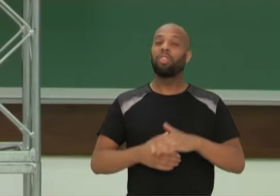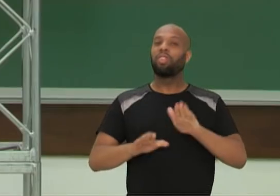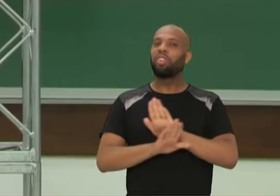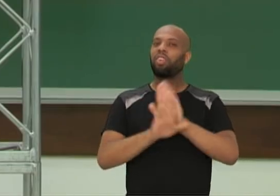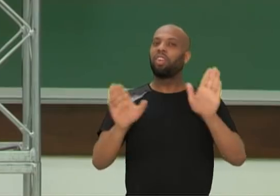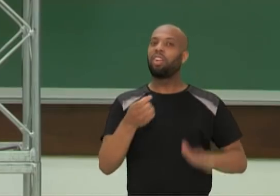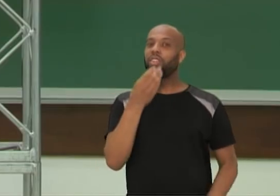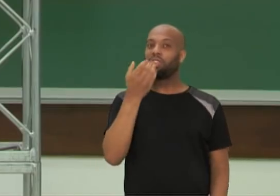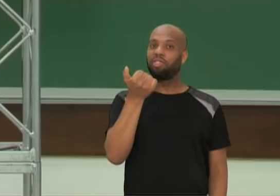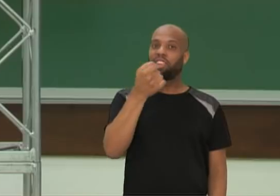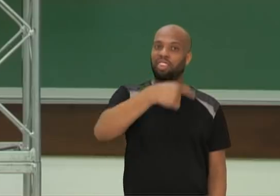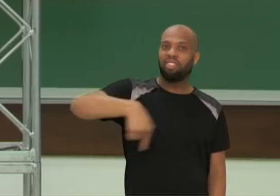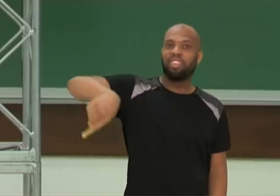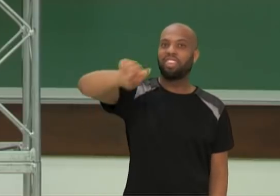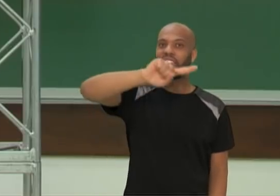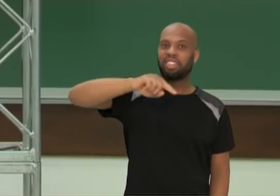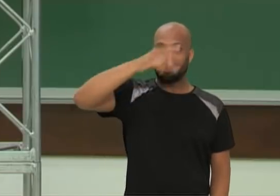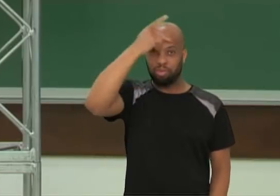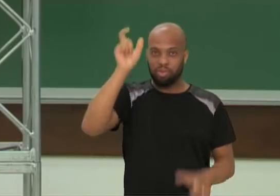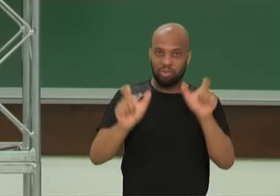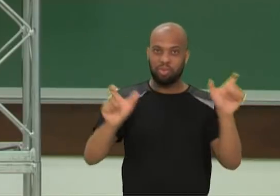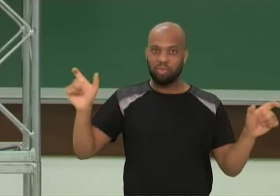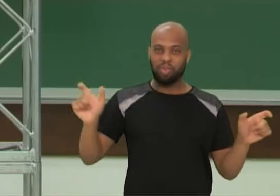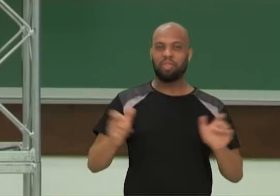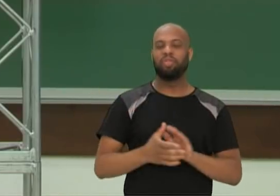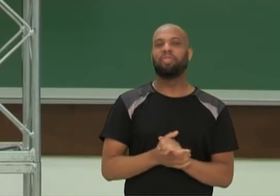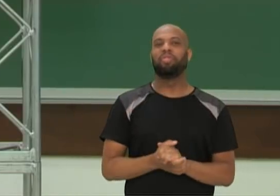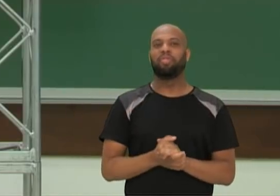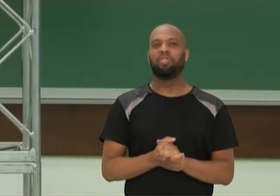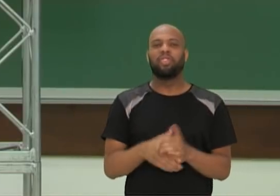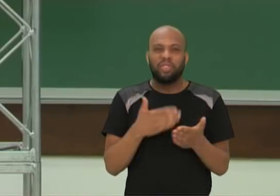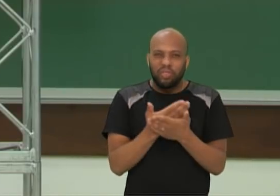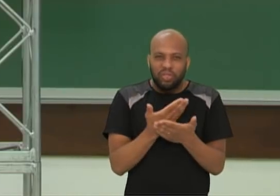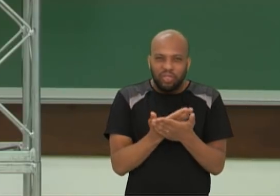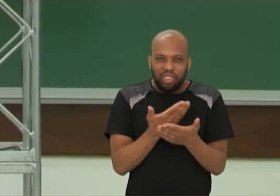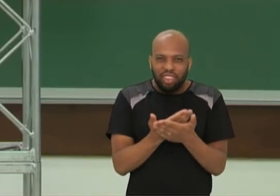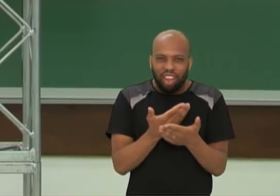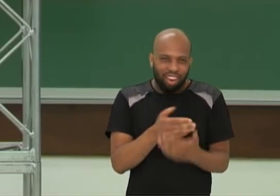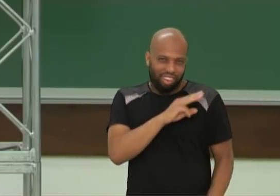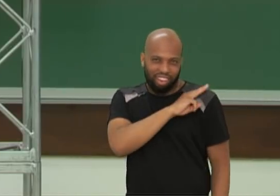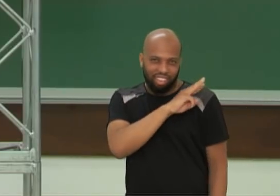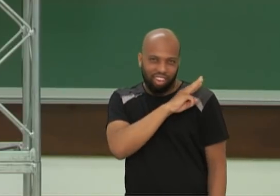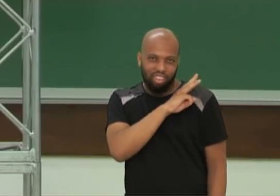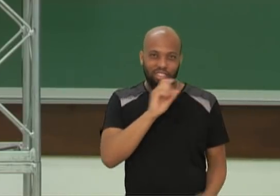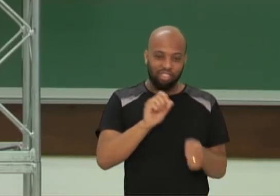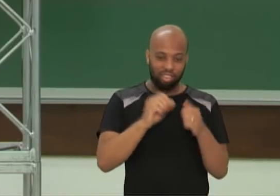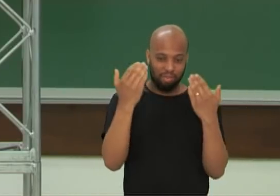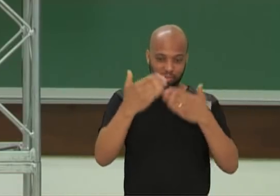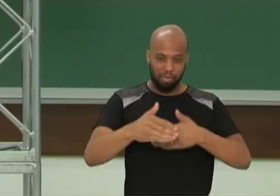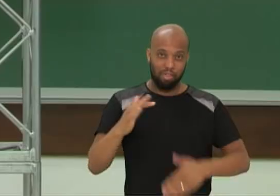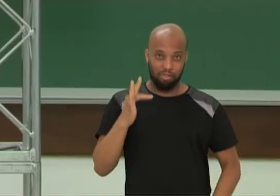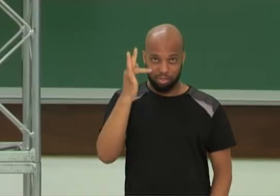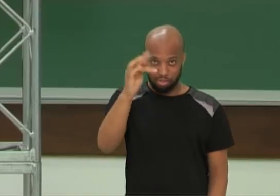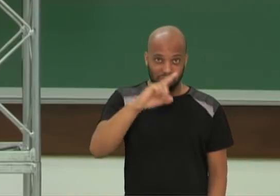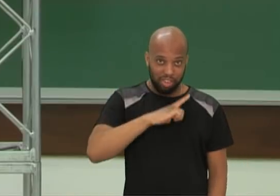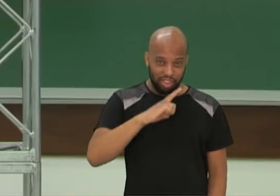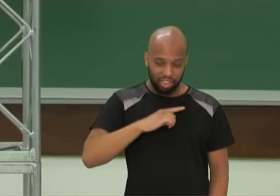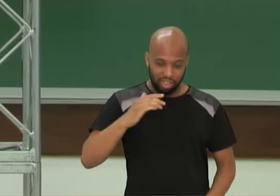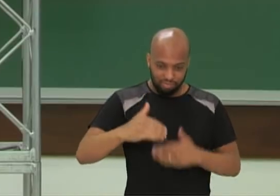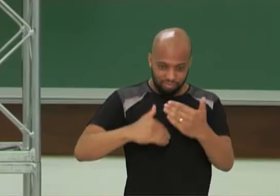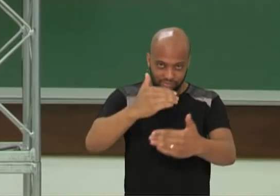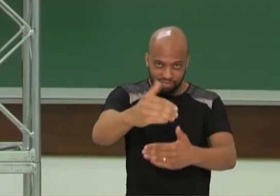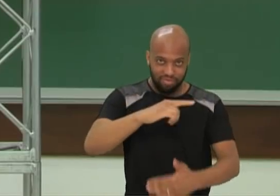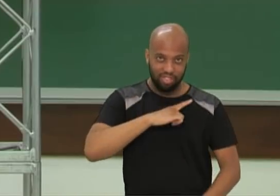Olá, tudo bem com vocês, turma? Terceiro ano aí, estudando bastante para as provas que vêm aí à frente,